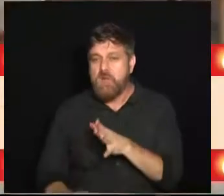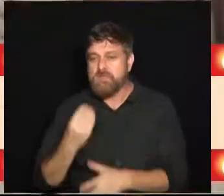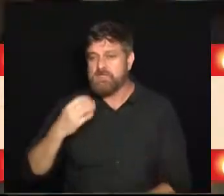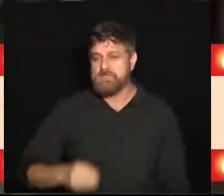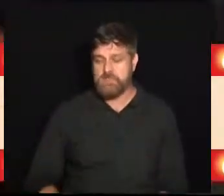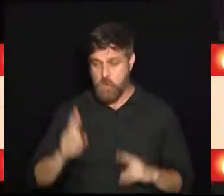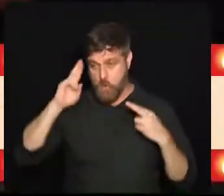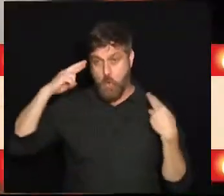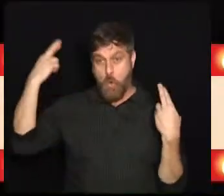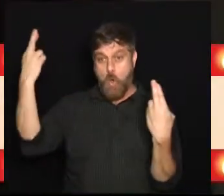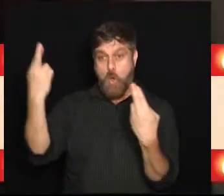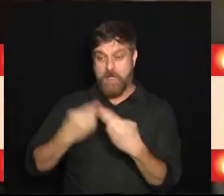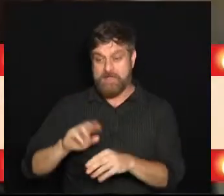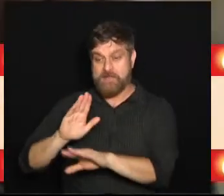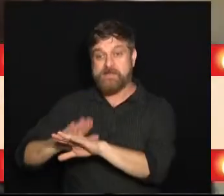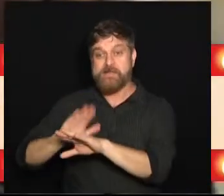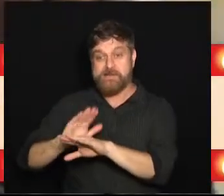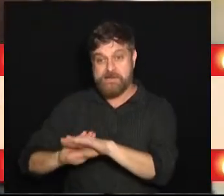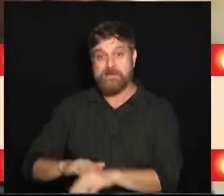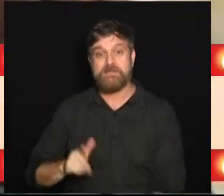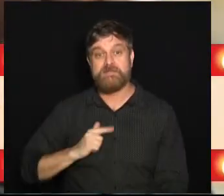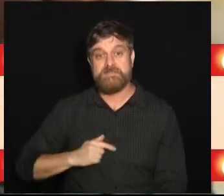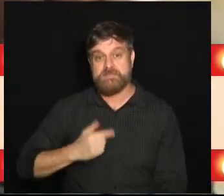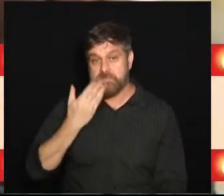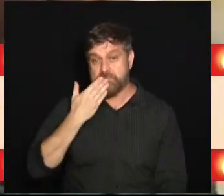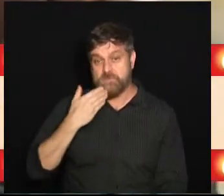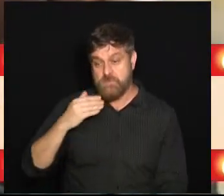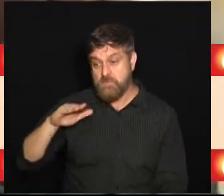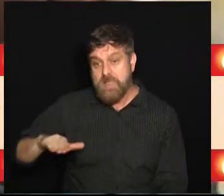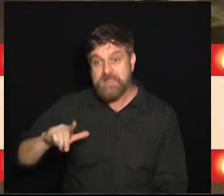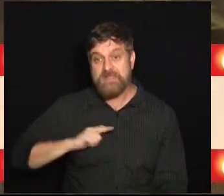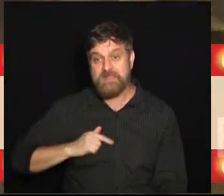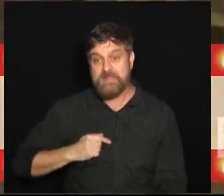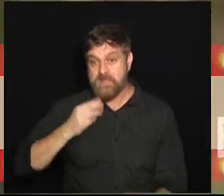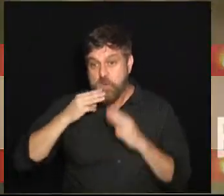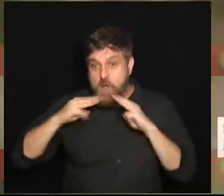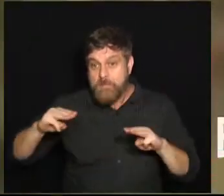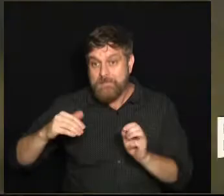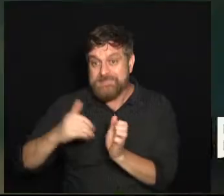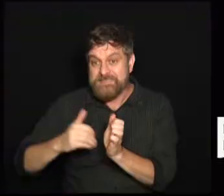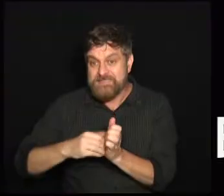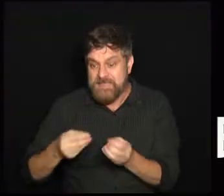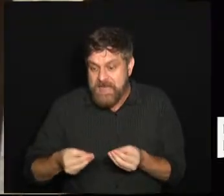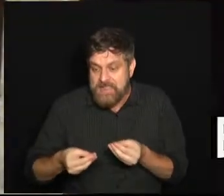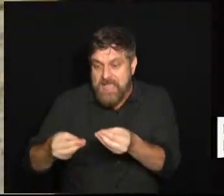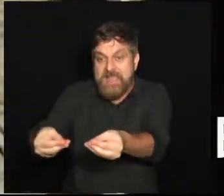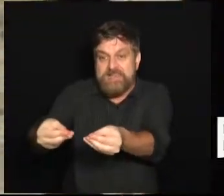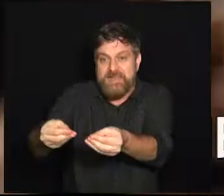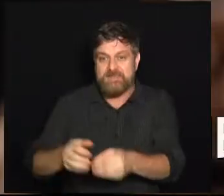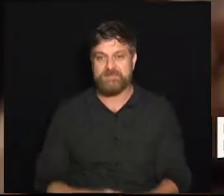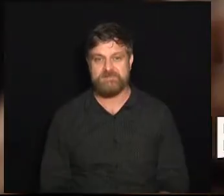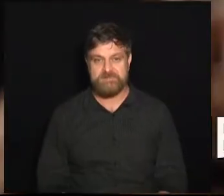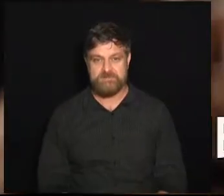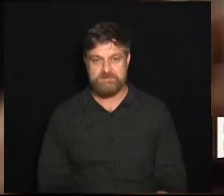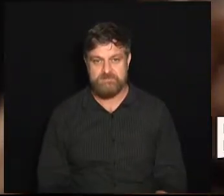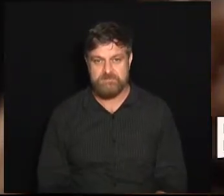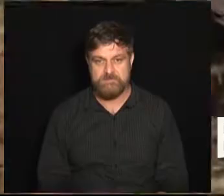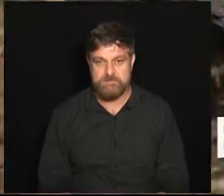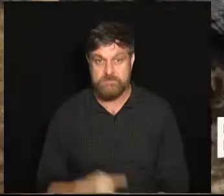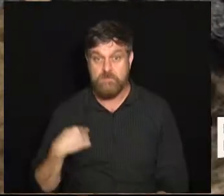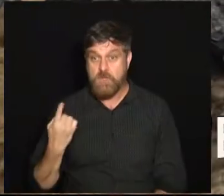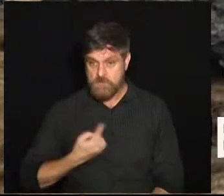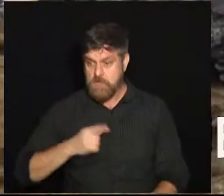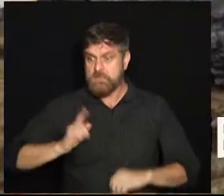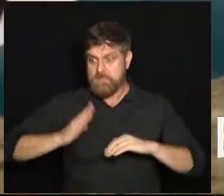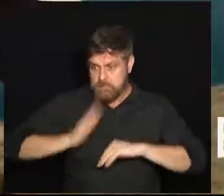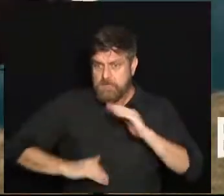reino está nas mãos de um garoto que tem a missão de entregar uma mensagem secreta. Cabe a pessoas como nós fazer alguma